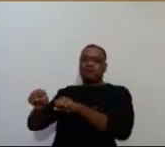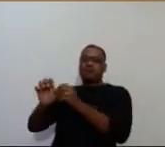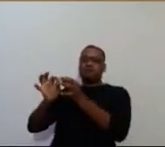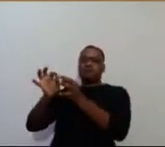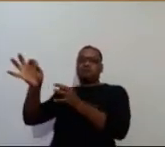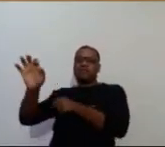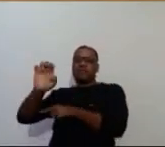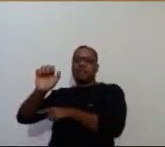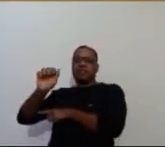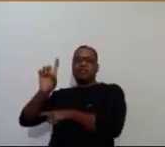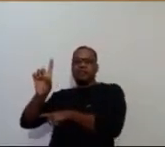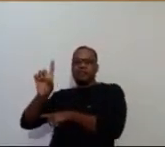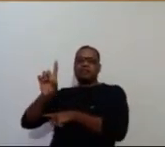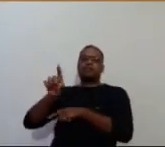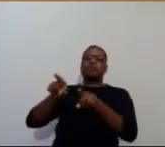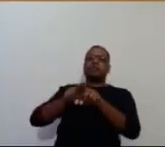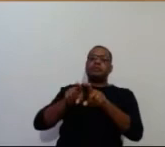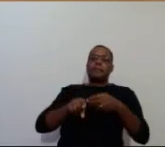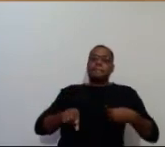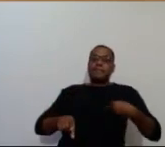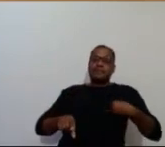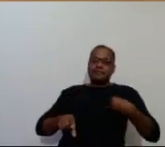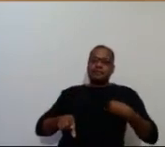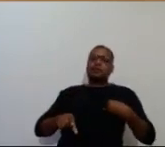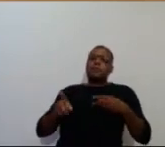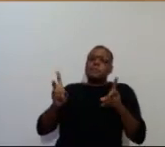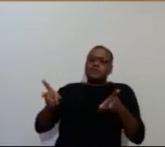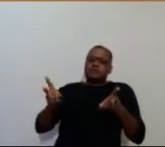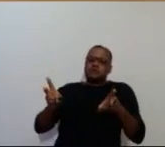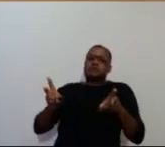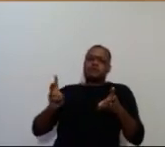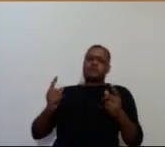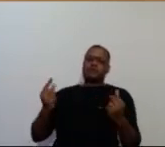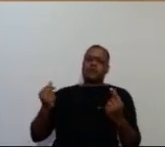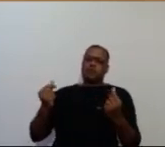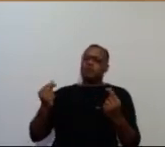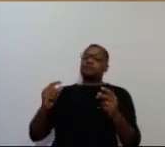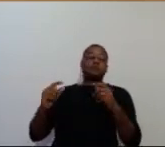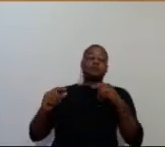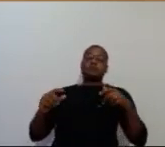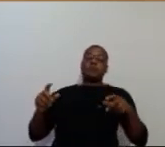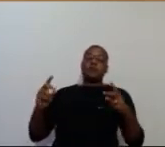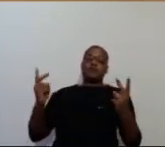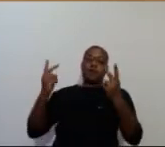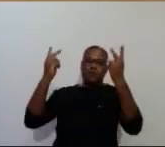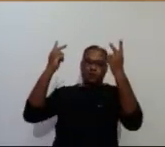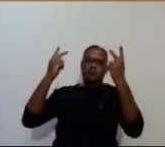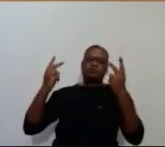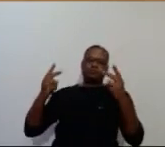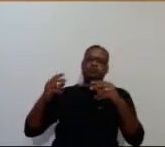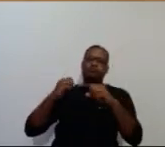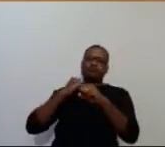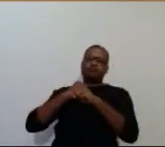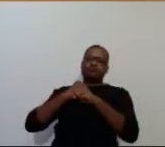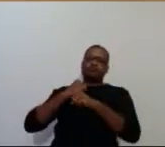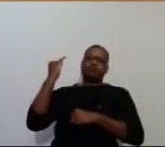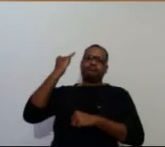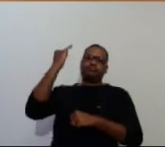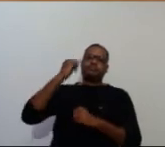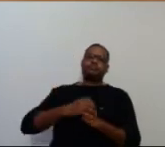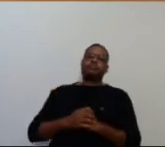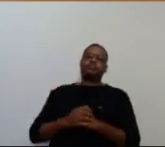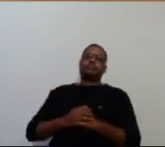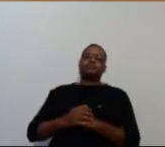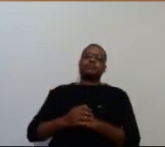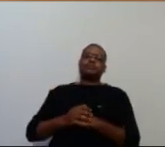se ampliando. A educação superior, existe uma projeção aí que até 2030